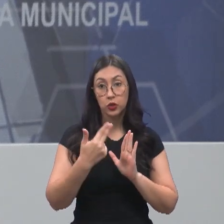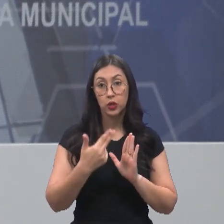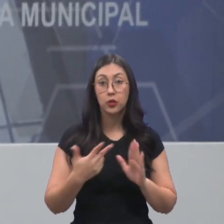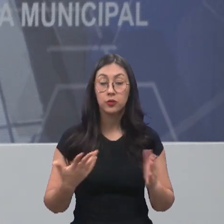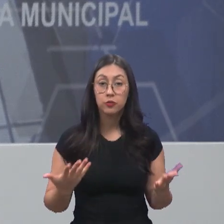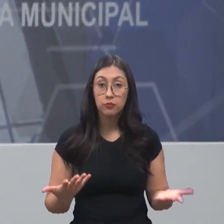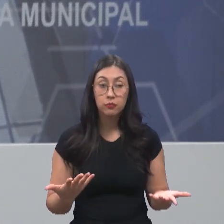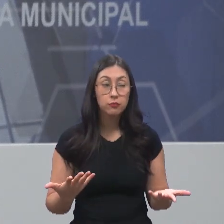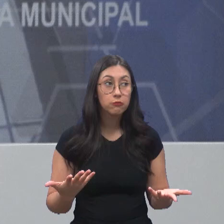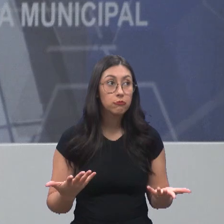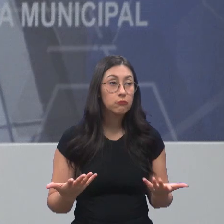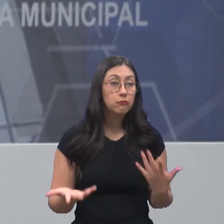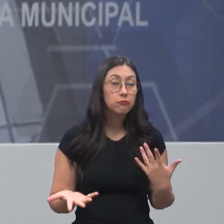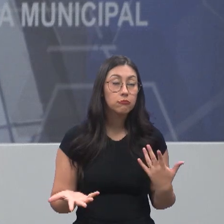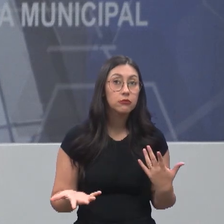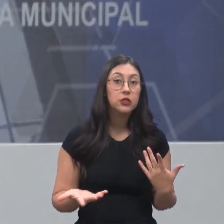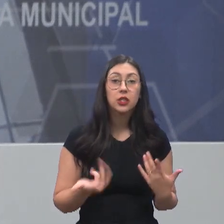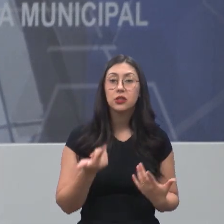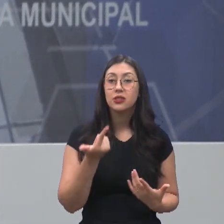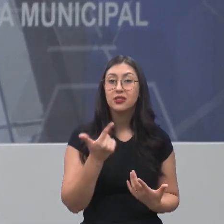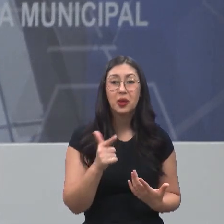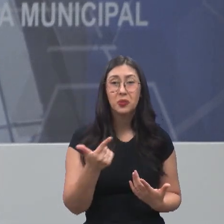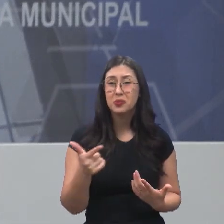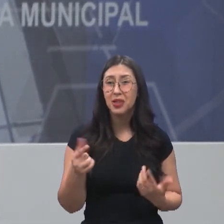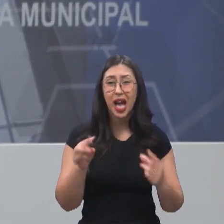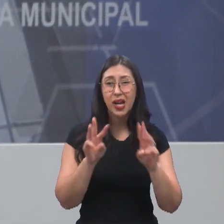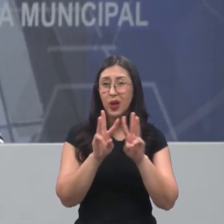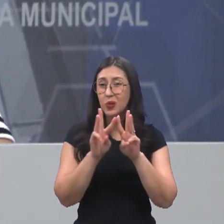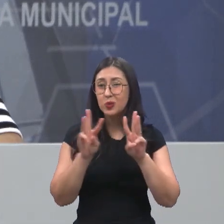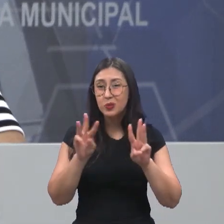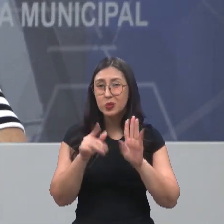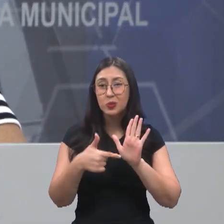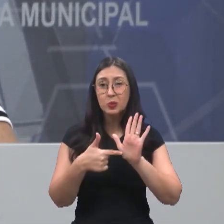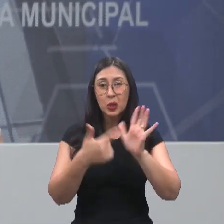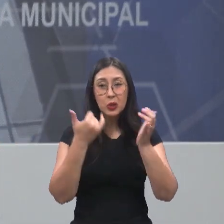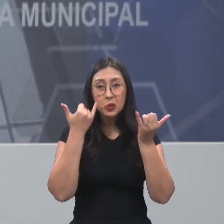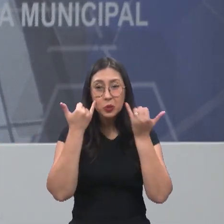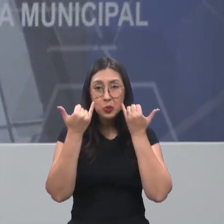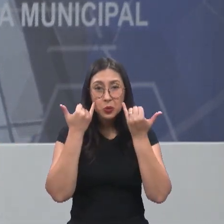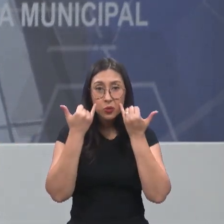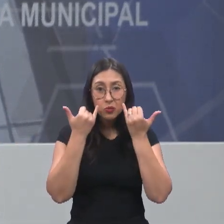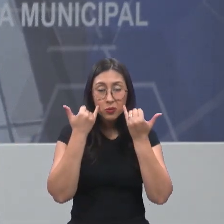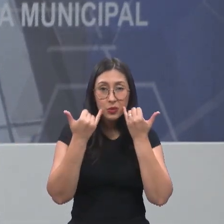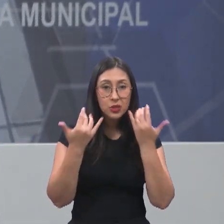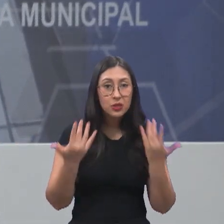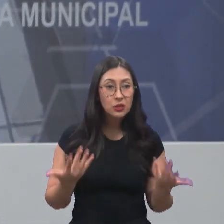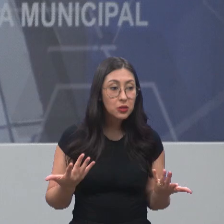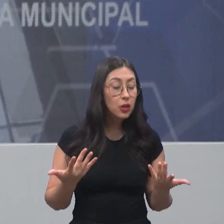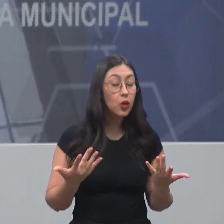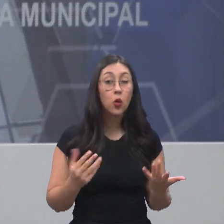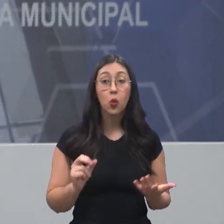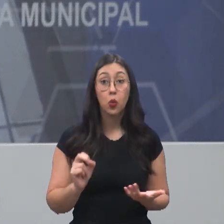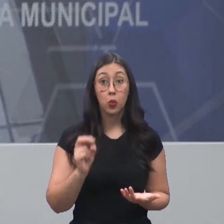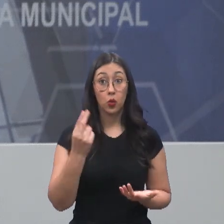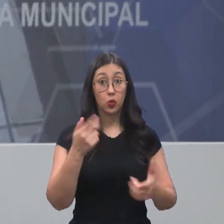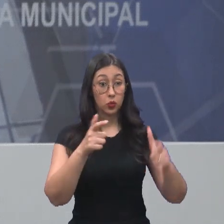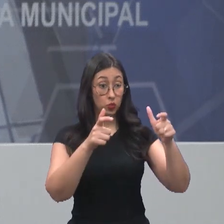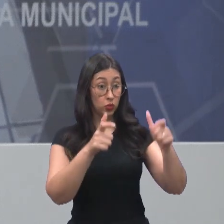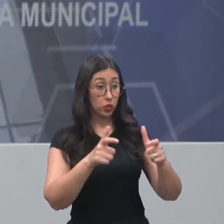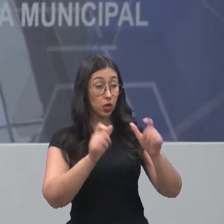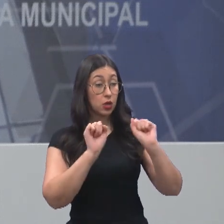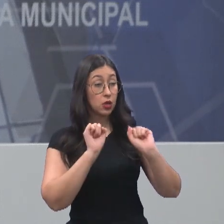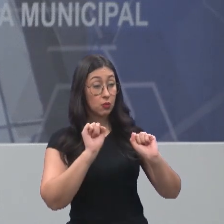temos um portal de transparência, nós não temos um local onde o munícipe pode